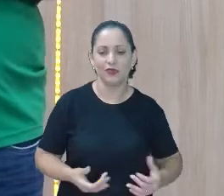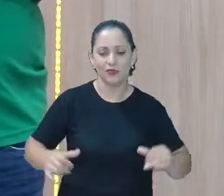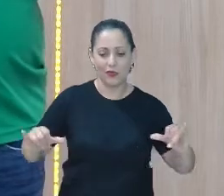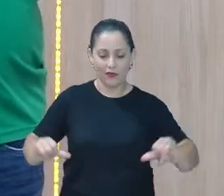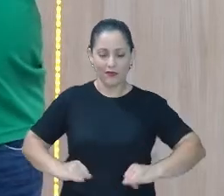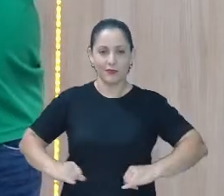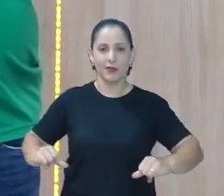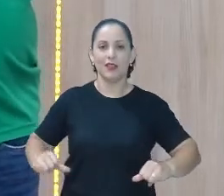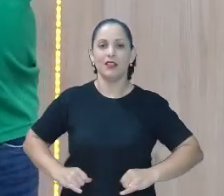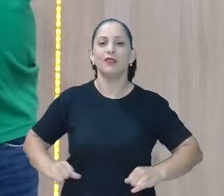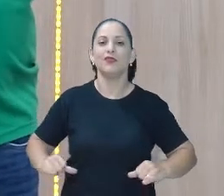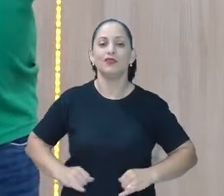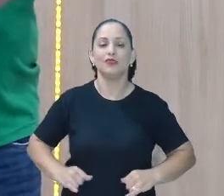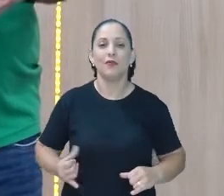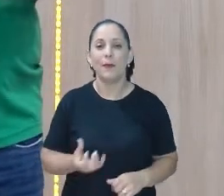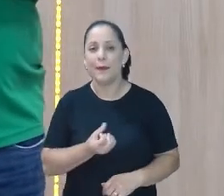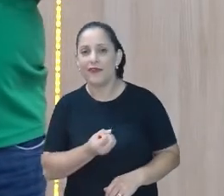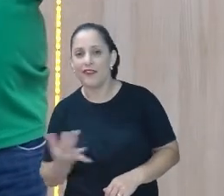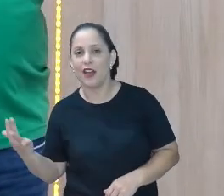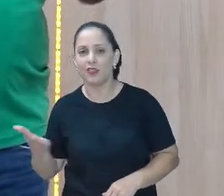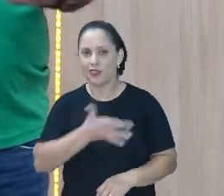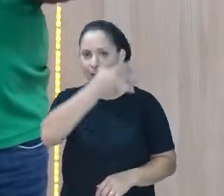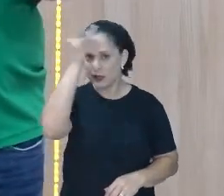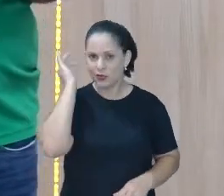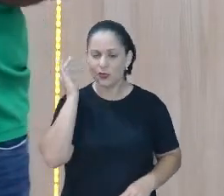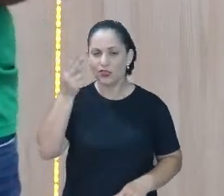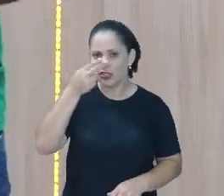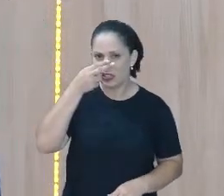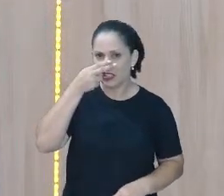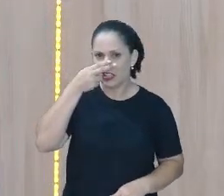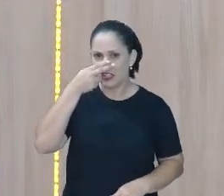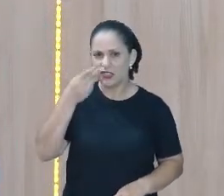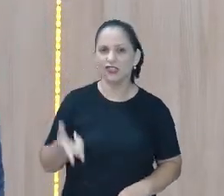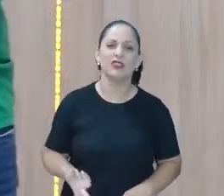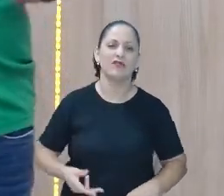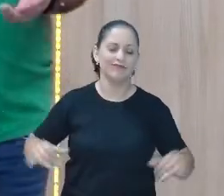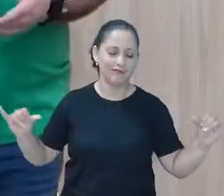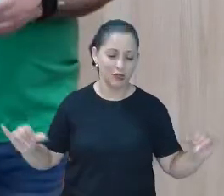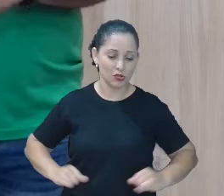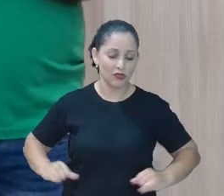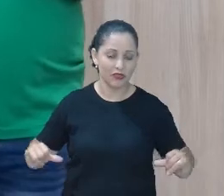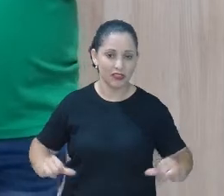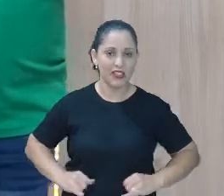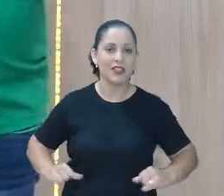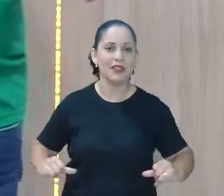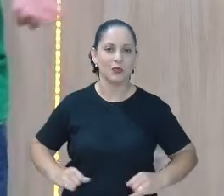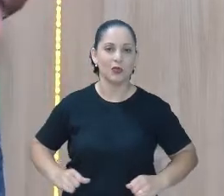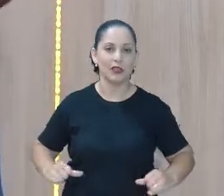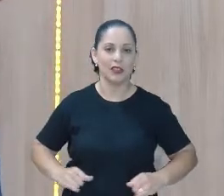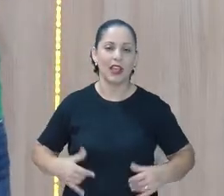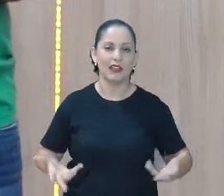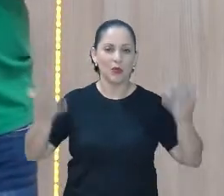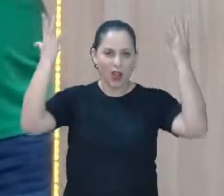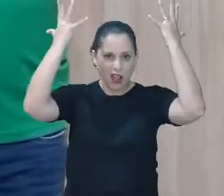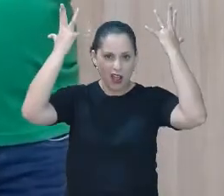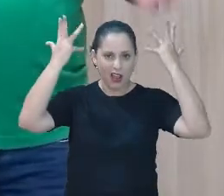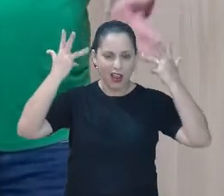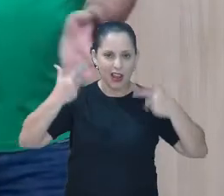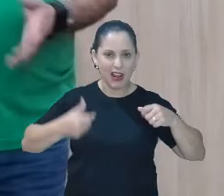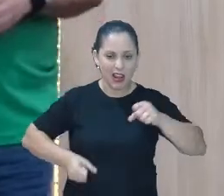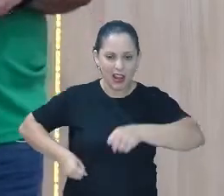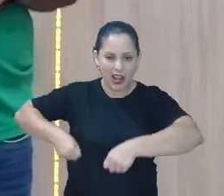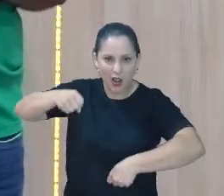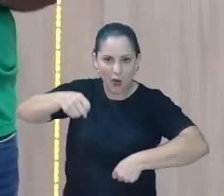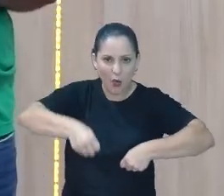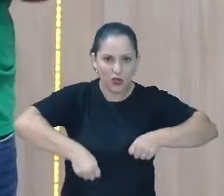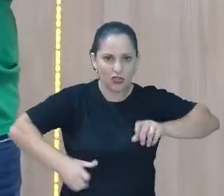ou seja, serão jogados, né, nas arenas para serem devorados por feras, né, leões, tigres, né, para ser atropelados